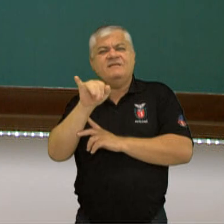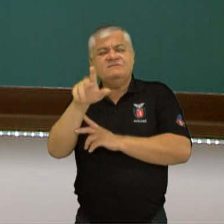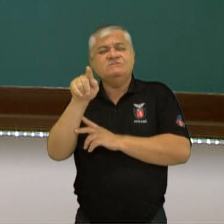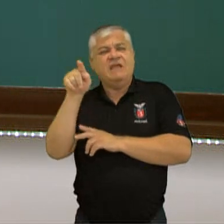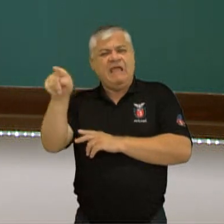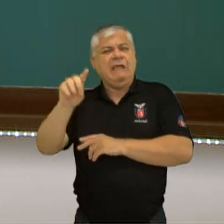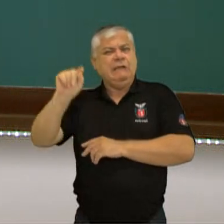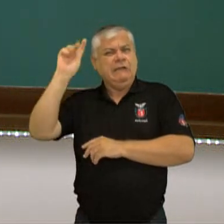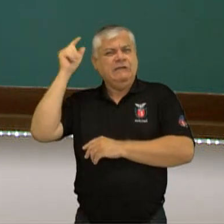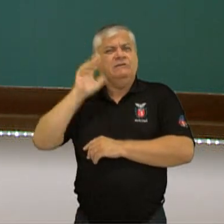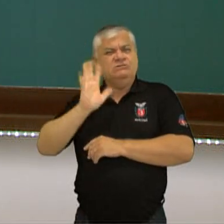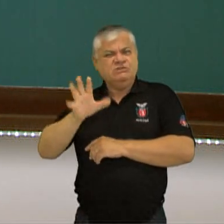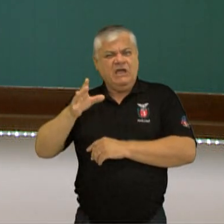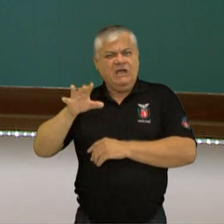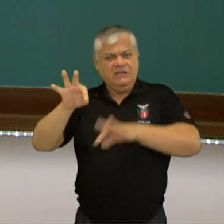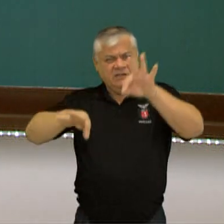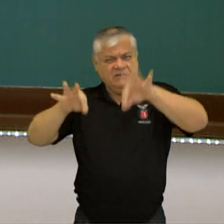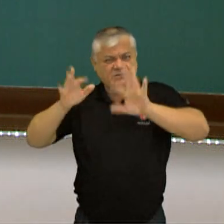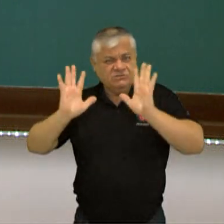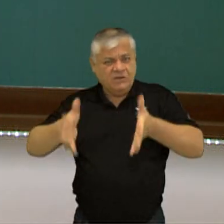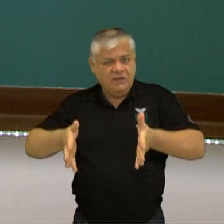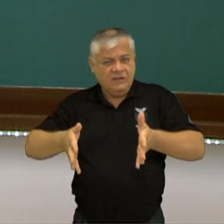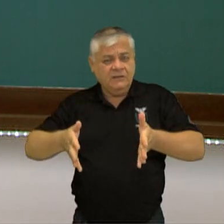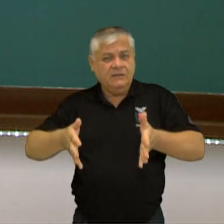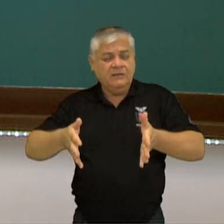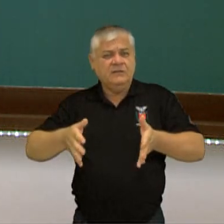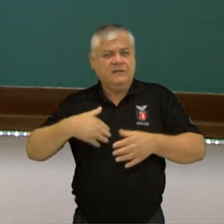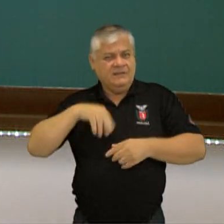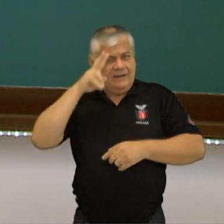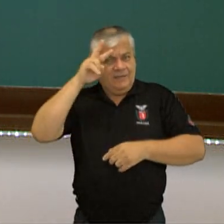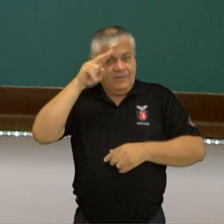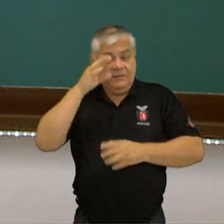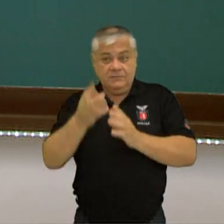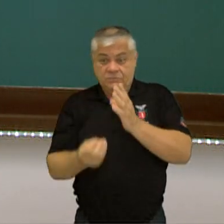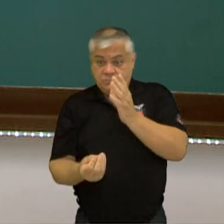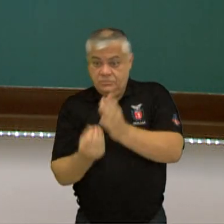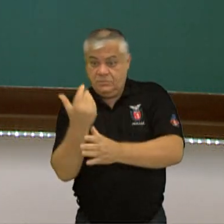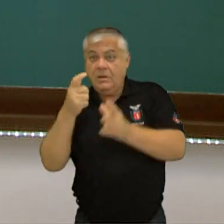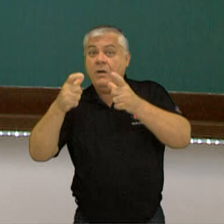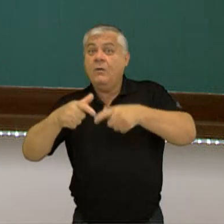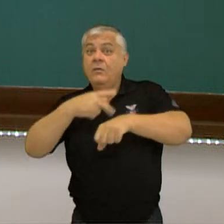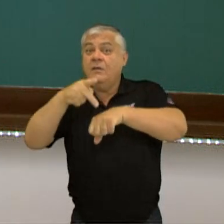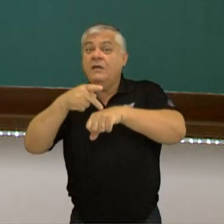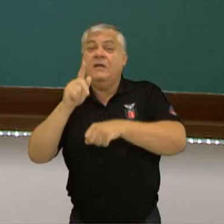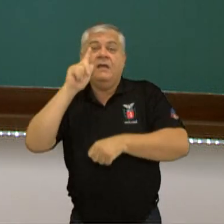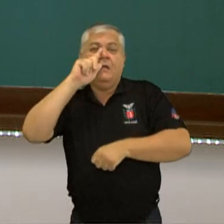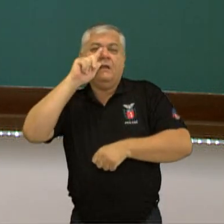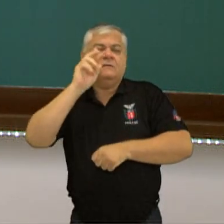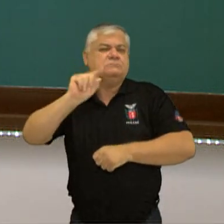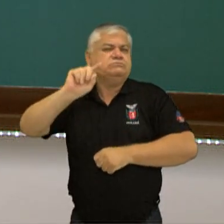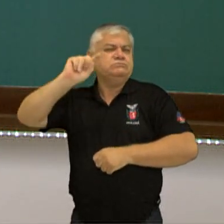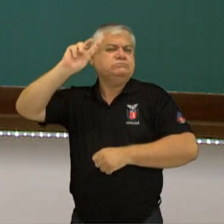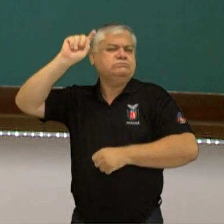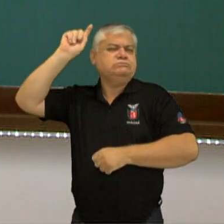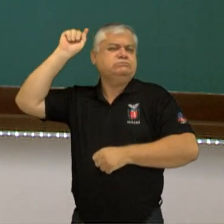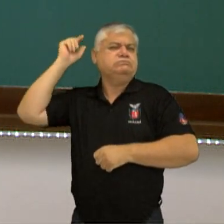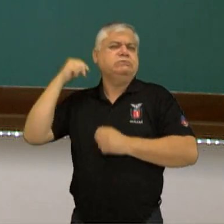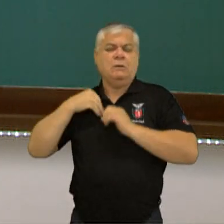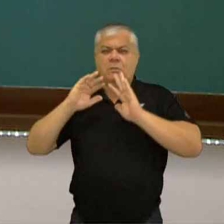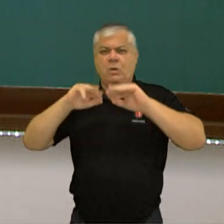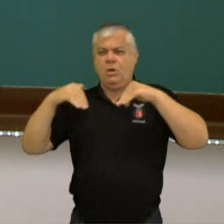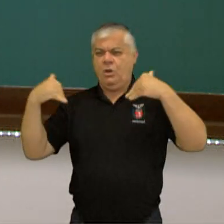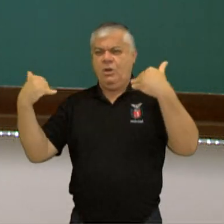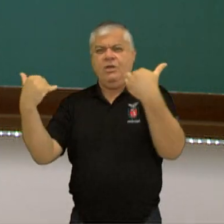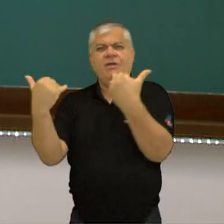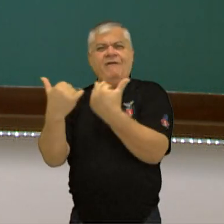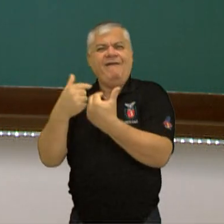Renascentista. A gente sabe que o teatro começou lá na Grécia Antiga, né, pessoal? Concepção do teatro grego, né? Então, ela